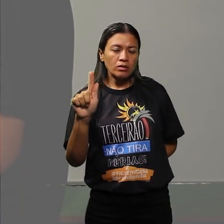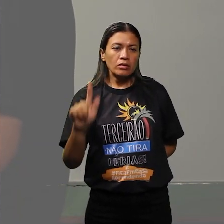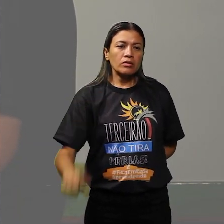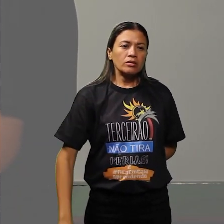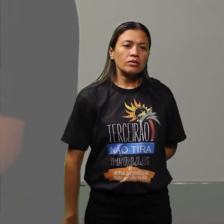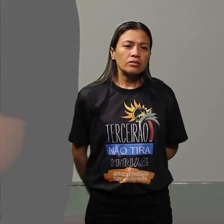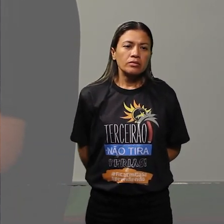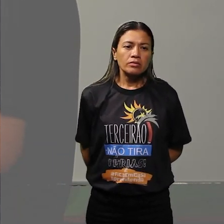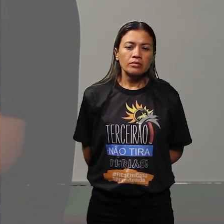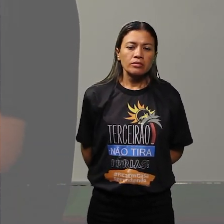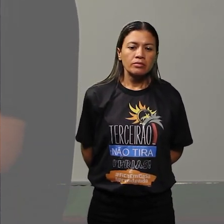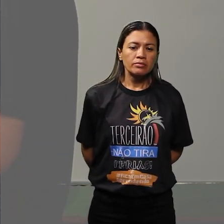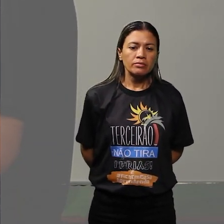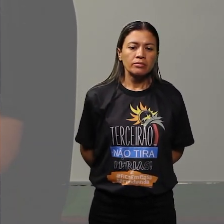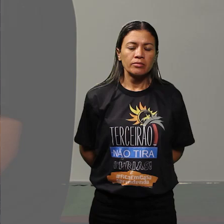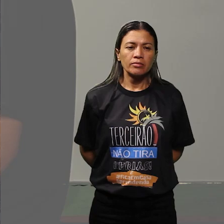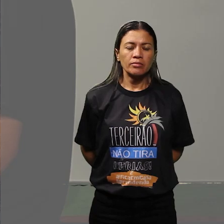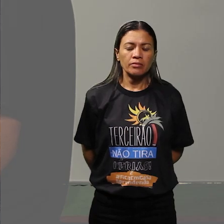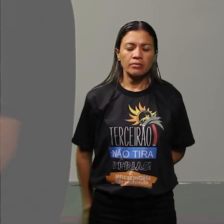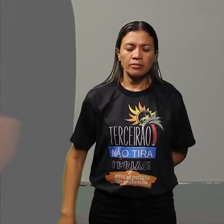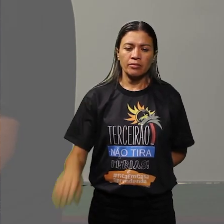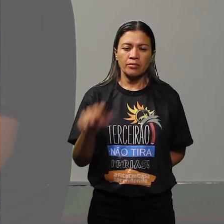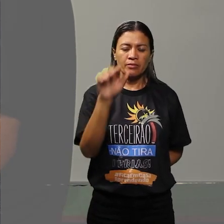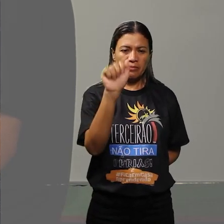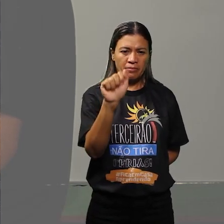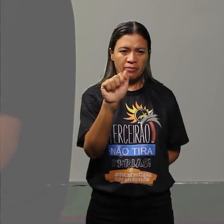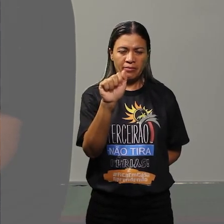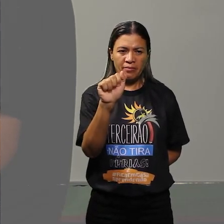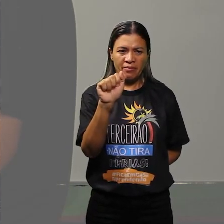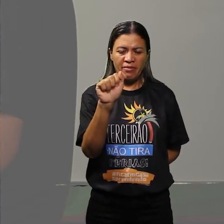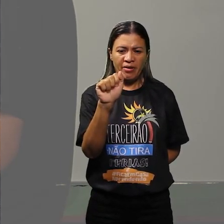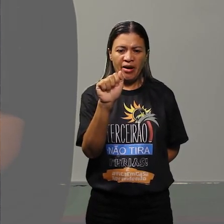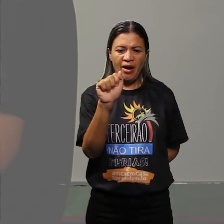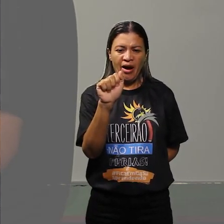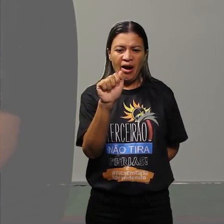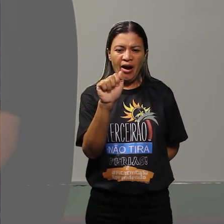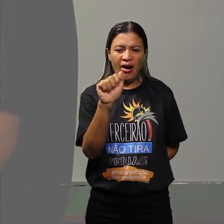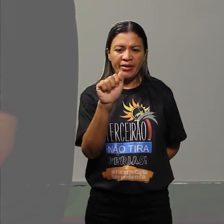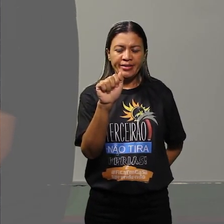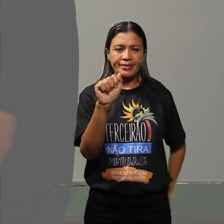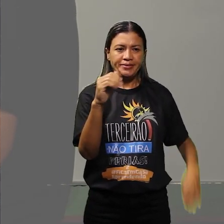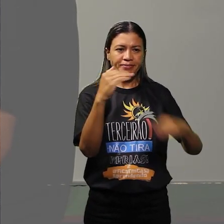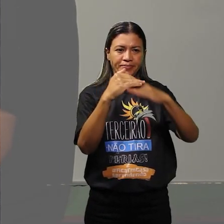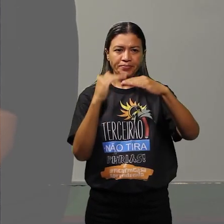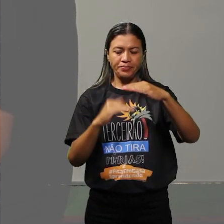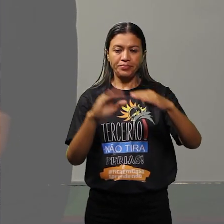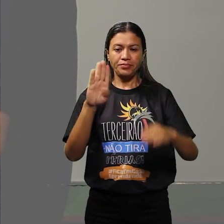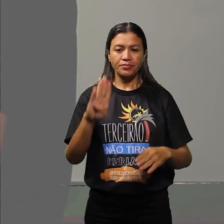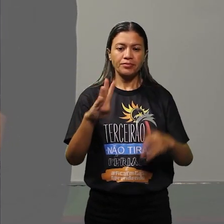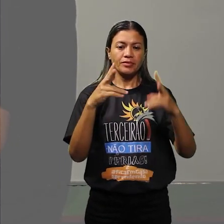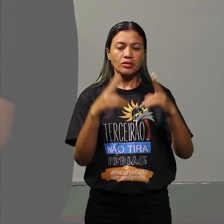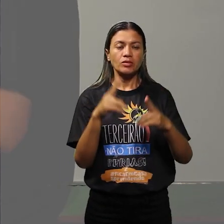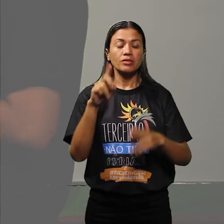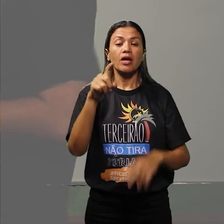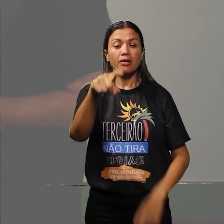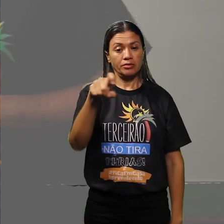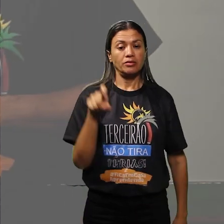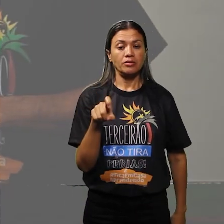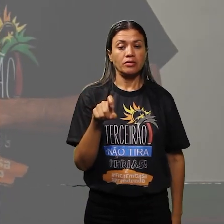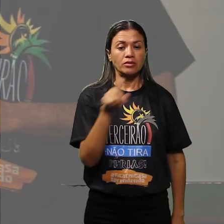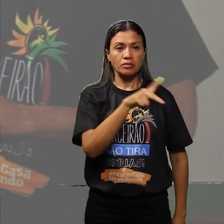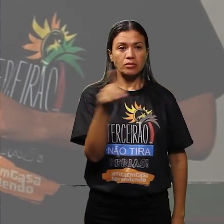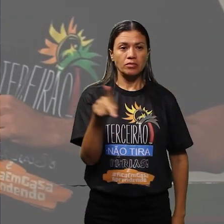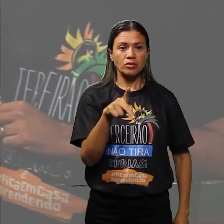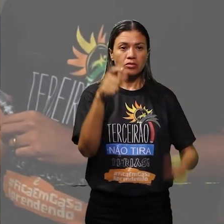Logaritmo de, vou botar assim, A na base B. Isso aqui tem que ser igual a quem? Tem que ser igual a x. Depois o professor